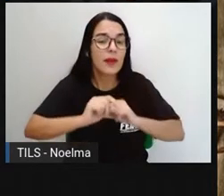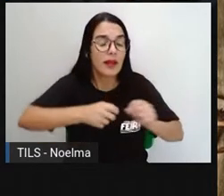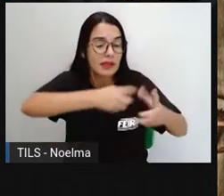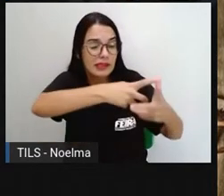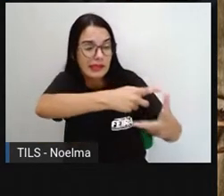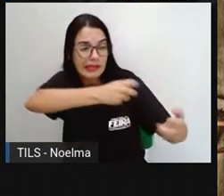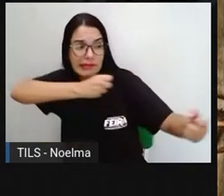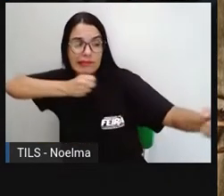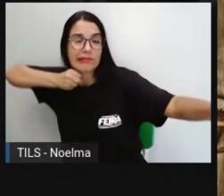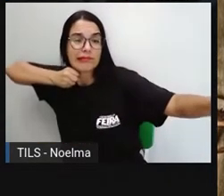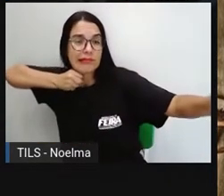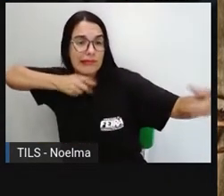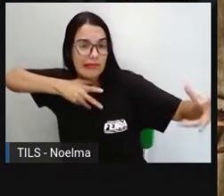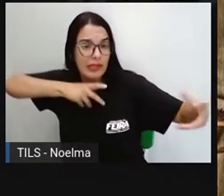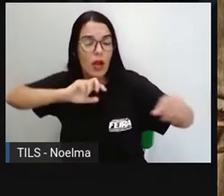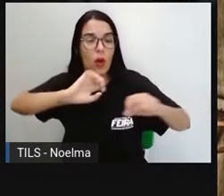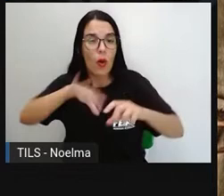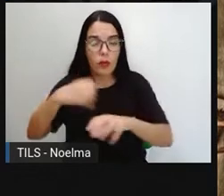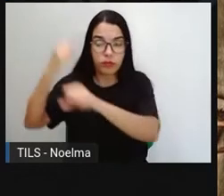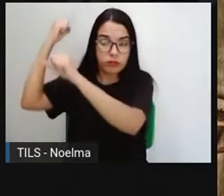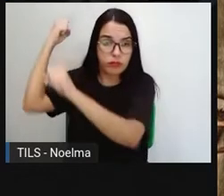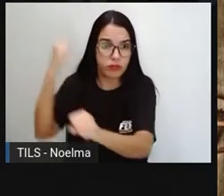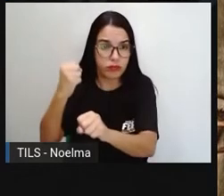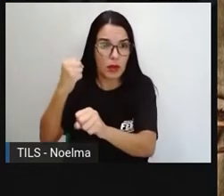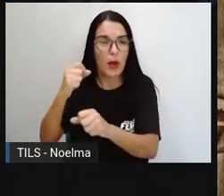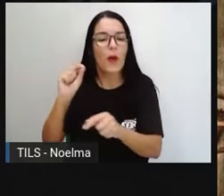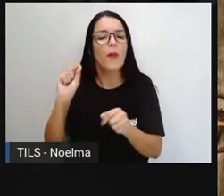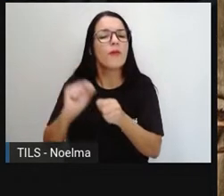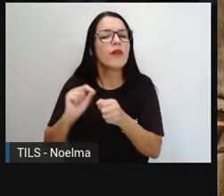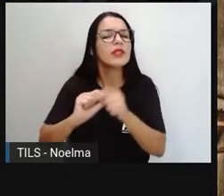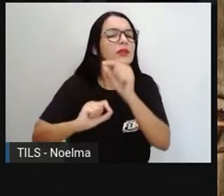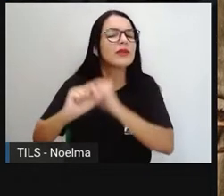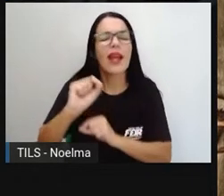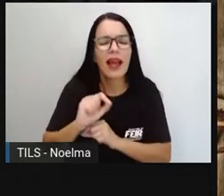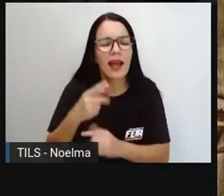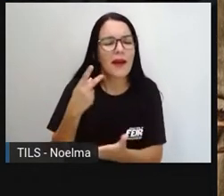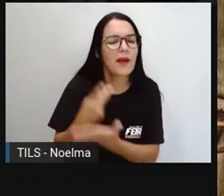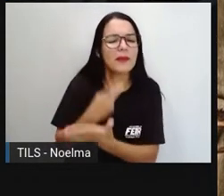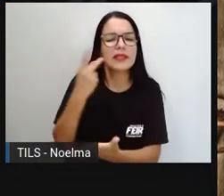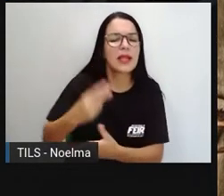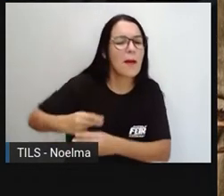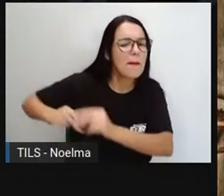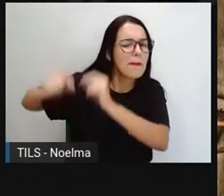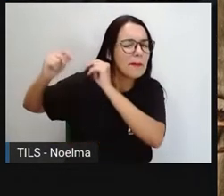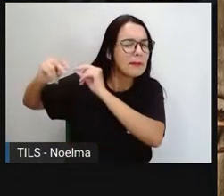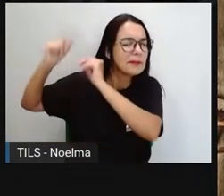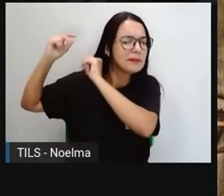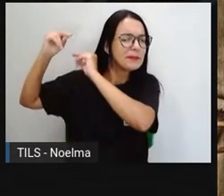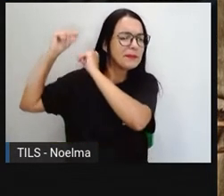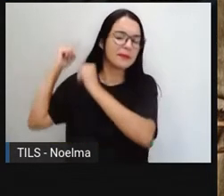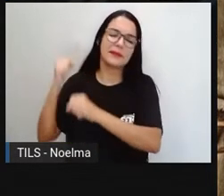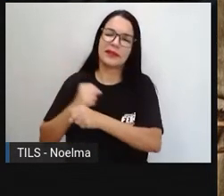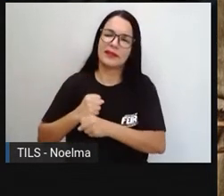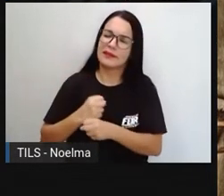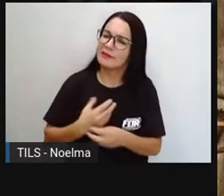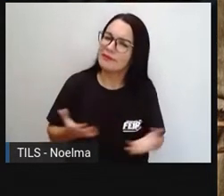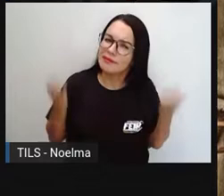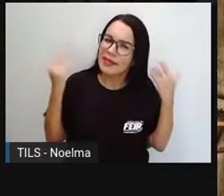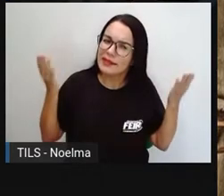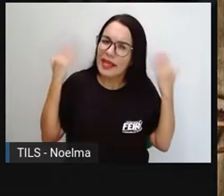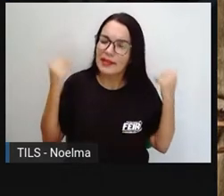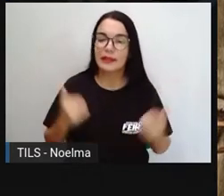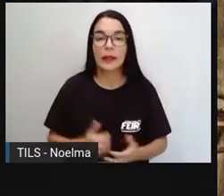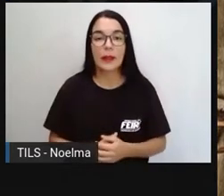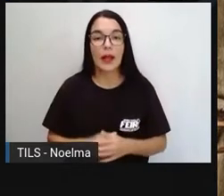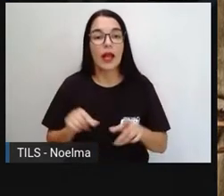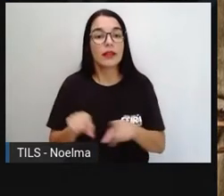usando, que se trata aí de algo que aconteceu no passado, algo que aconteceu há muitos anos atrás. E aí retrata